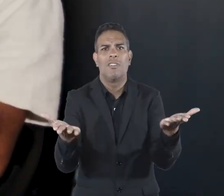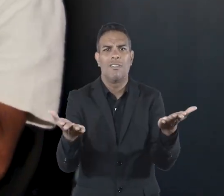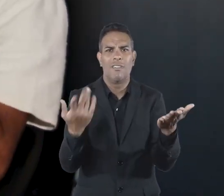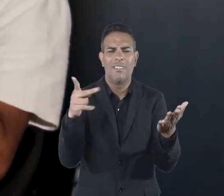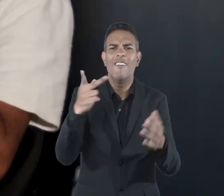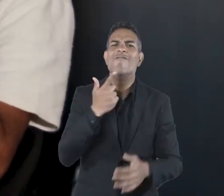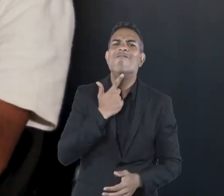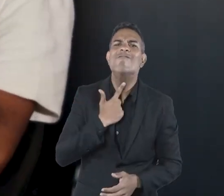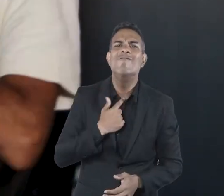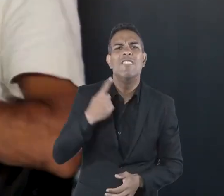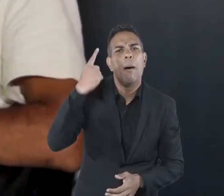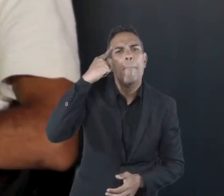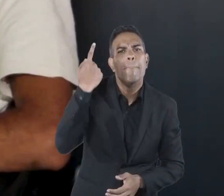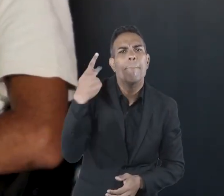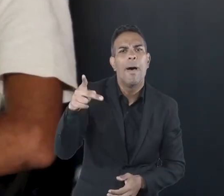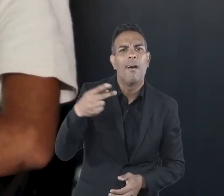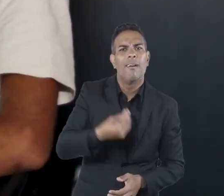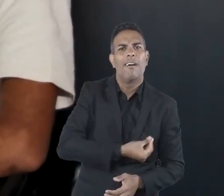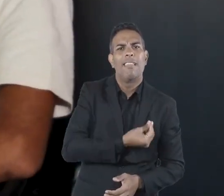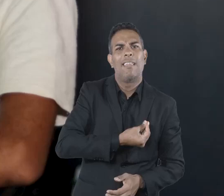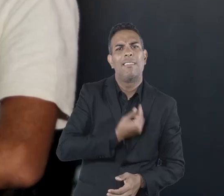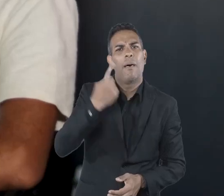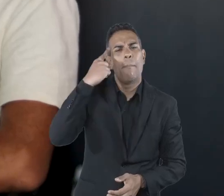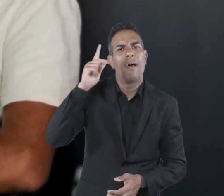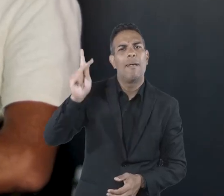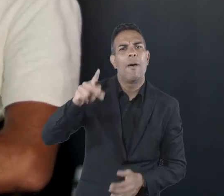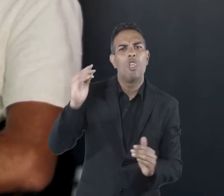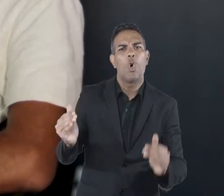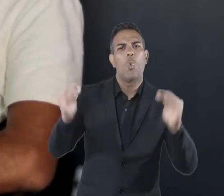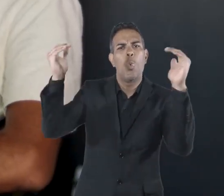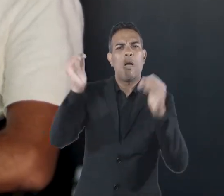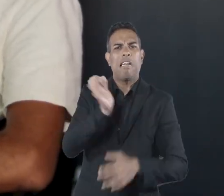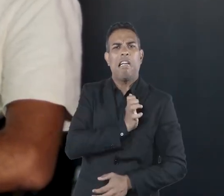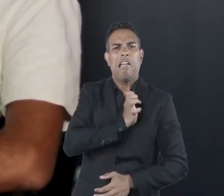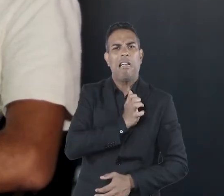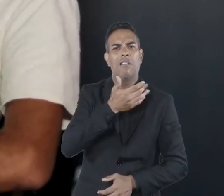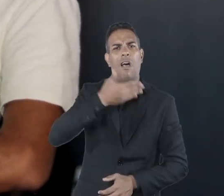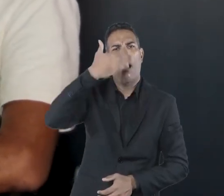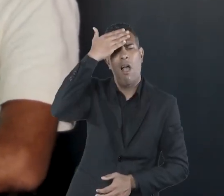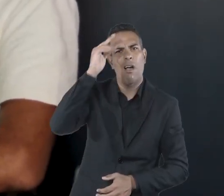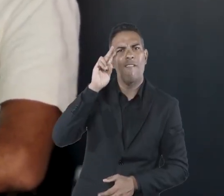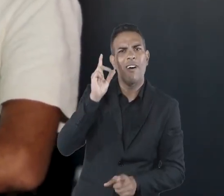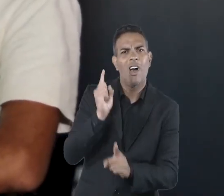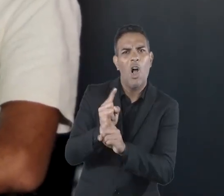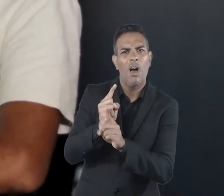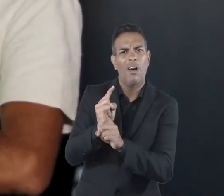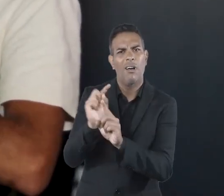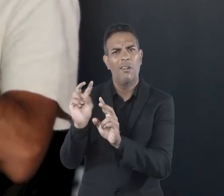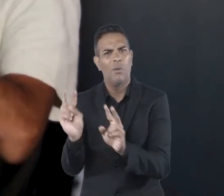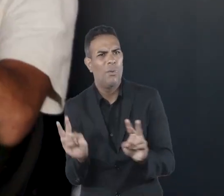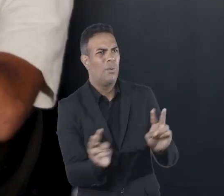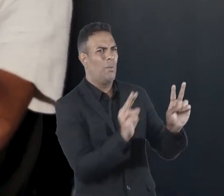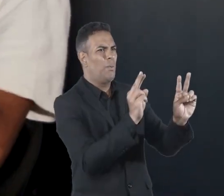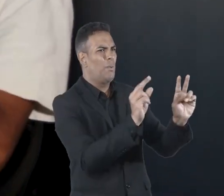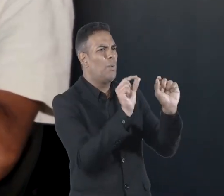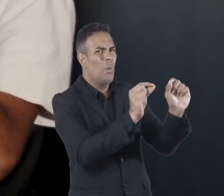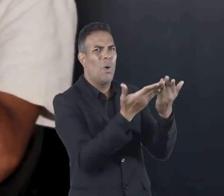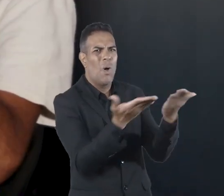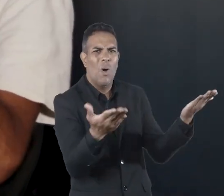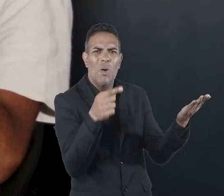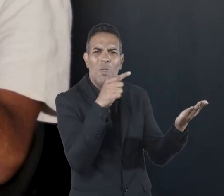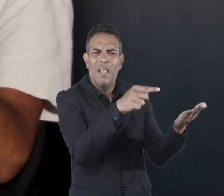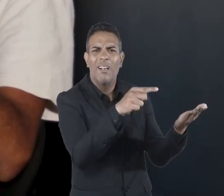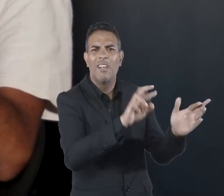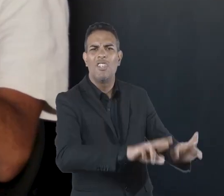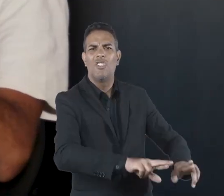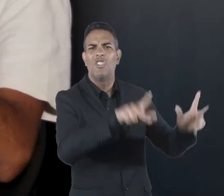pessoas, não é por maldade a pessoa pensa, mas sei lá, uma pessoa que tem ideia árabe, petróleo, não sei o quê, automaticamente ela vai encontrar uma pessoa e